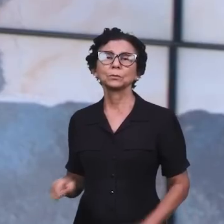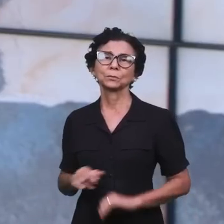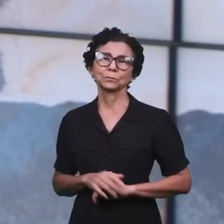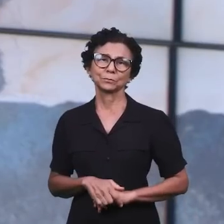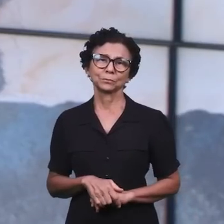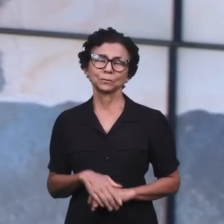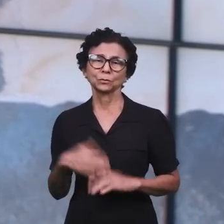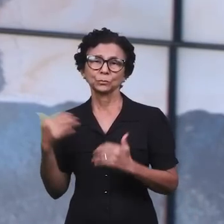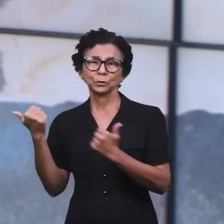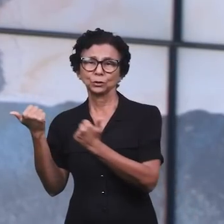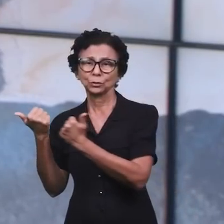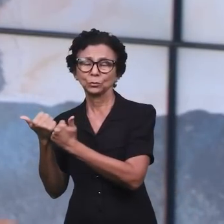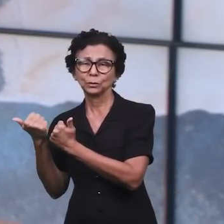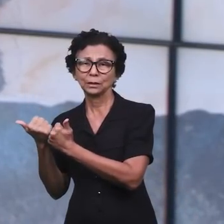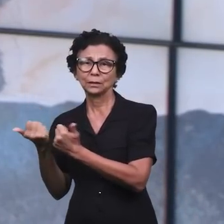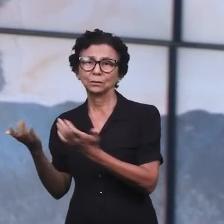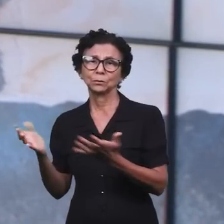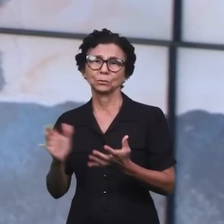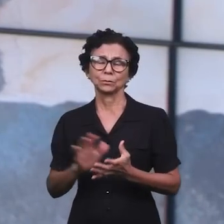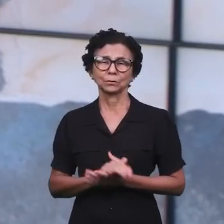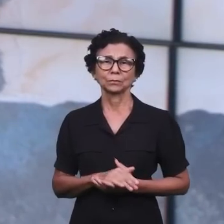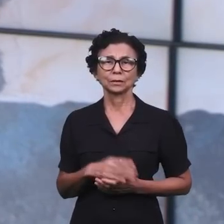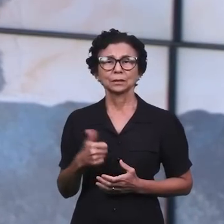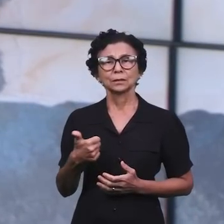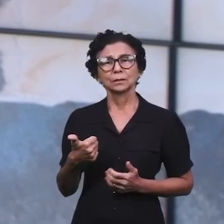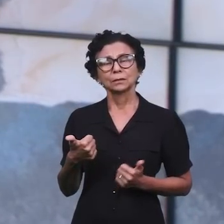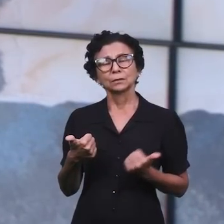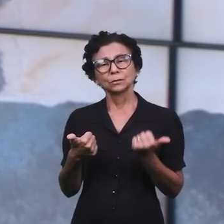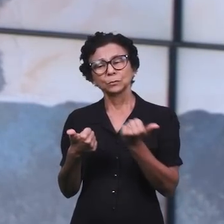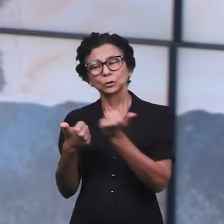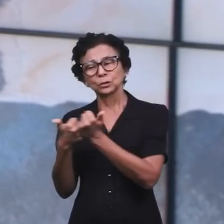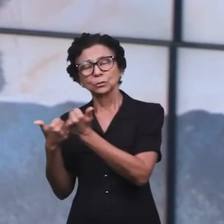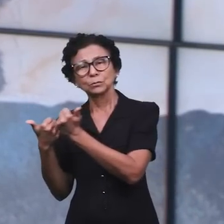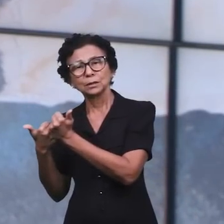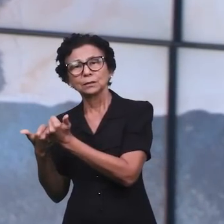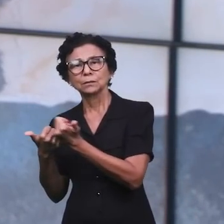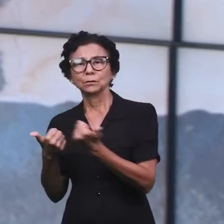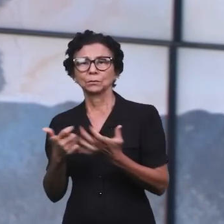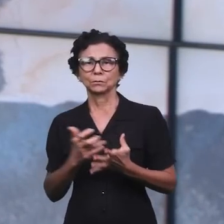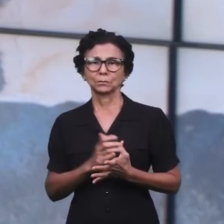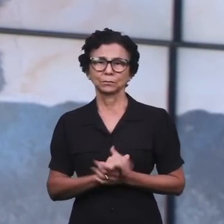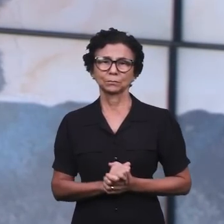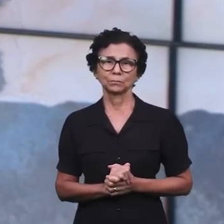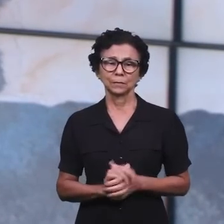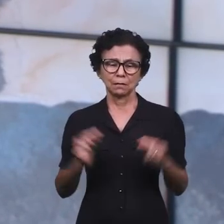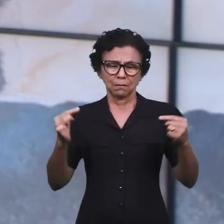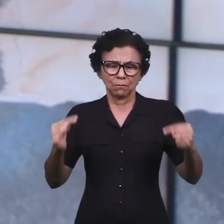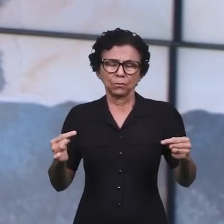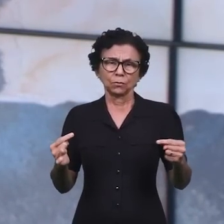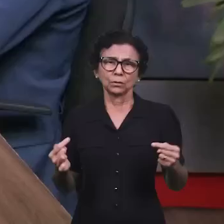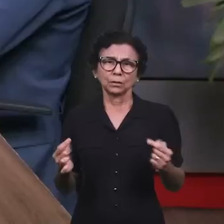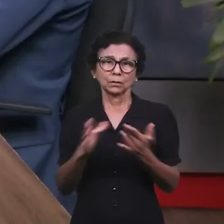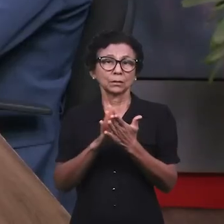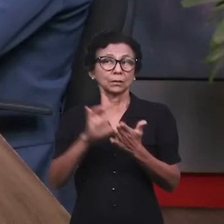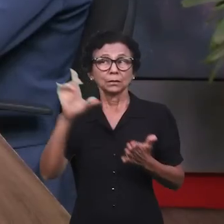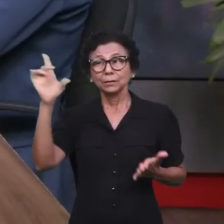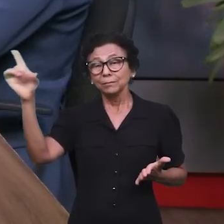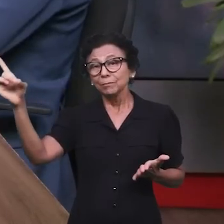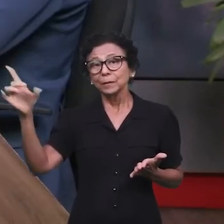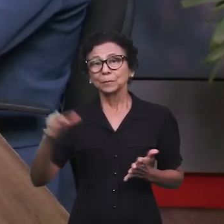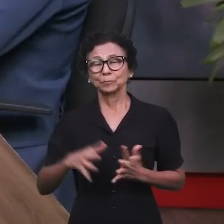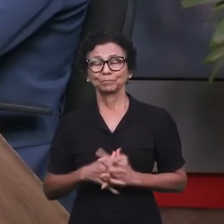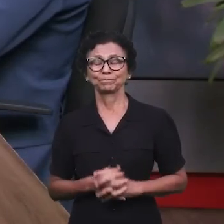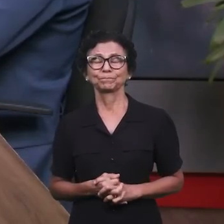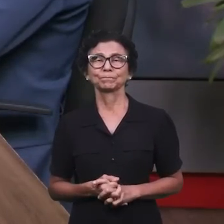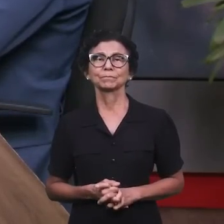como mediadora afronta a palavra. Mas nessa época, pastor Walter, como o pastor